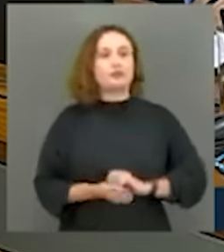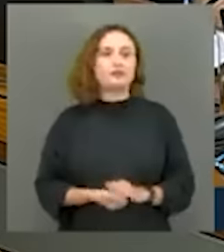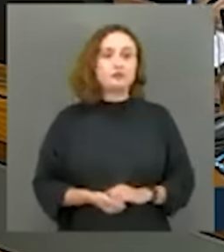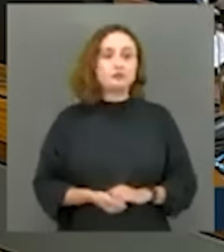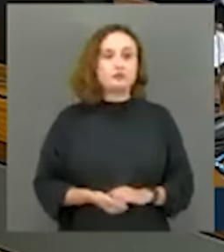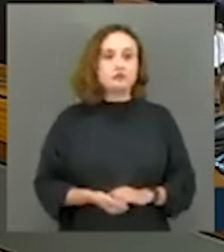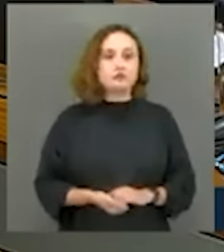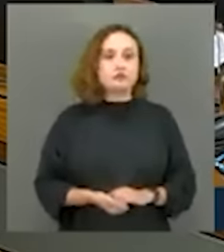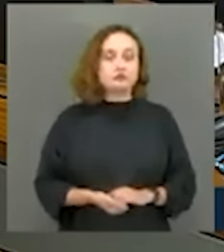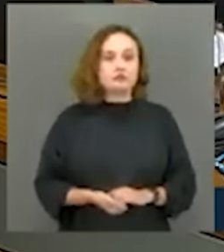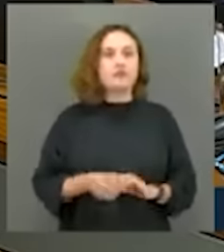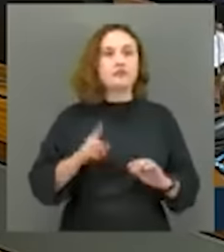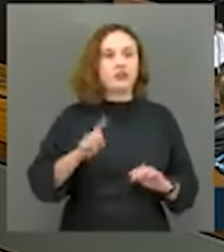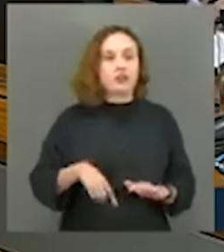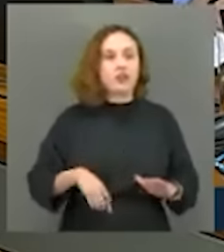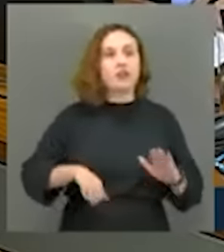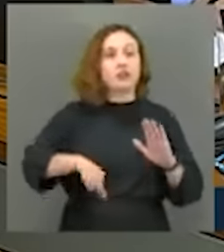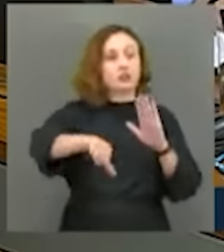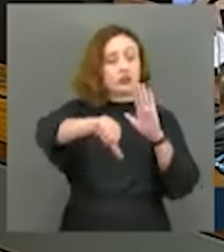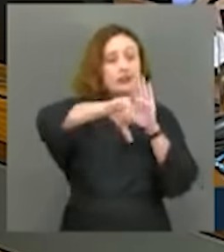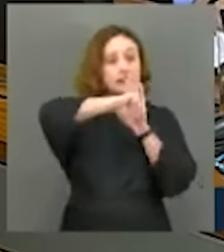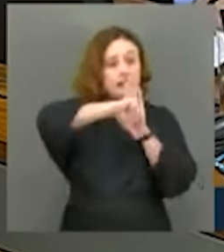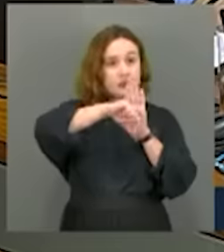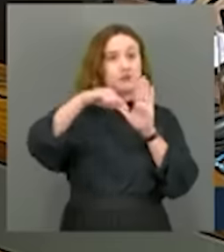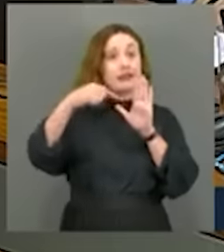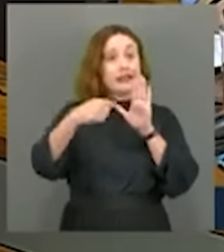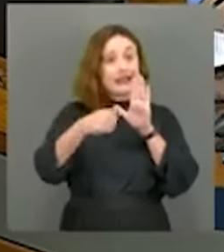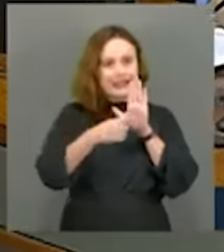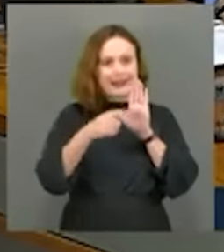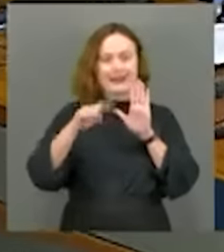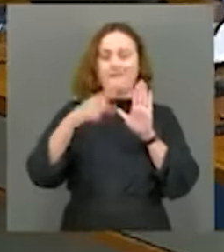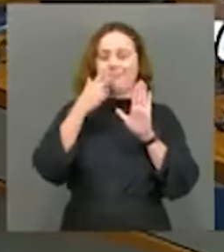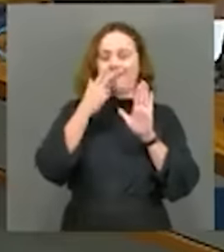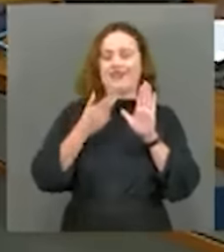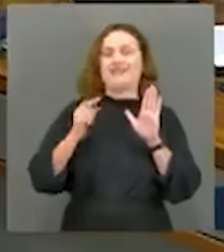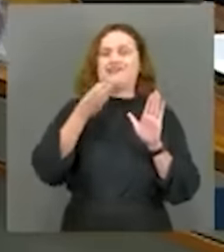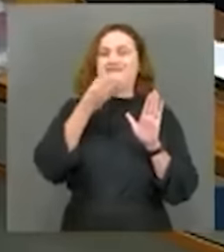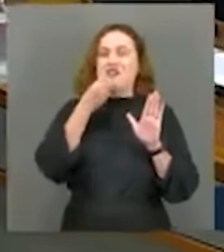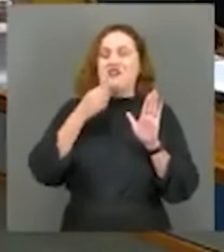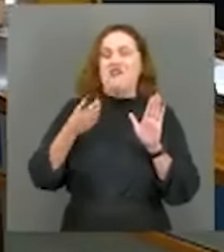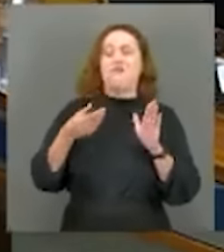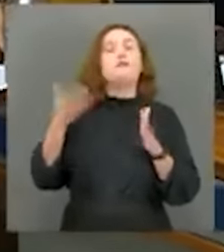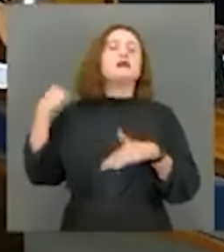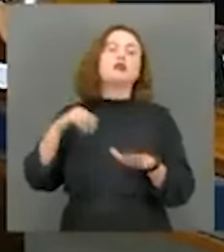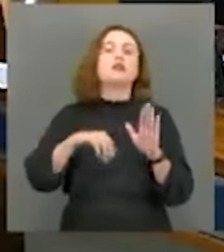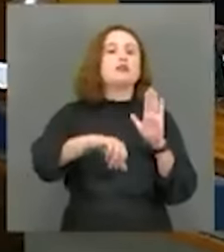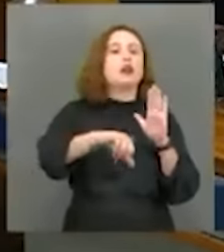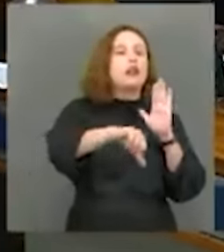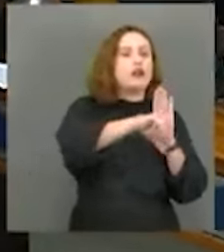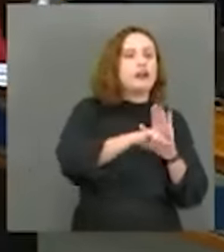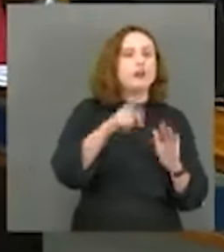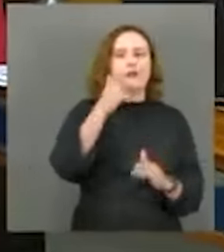esse crime se tornou um crime muito rentável que parecia brincadeira antigamente roubo de um